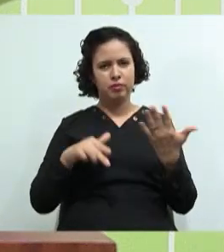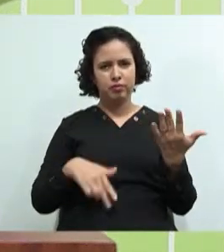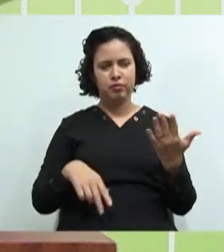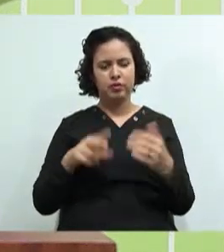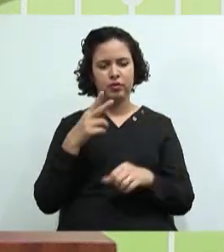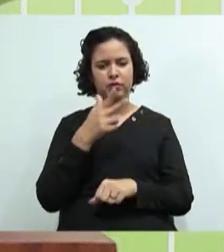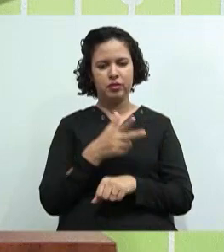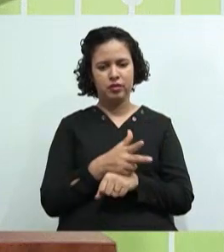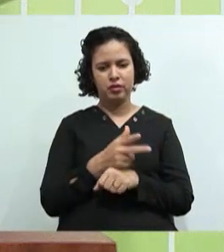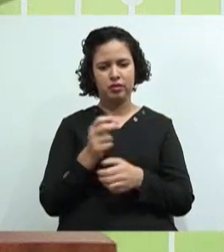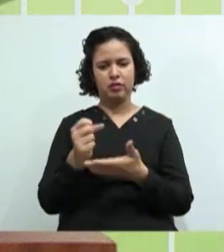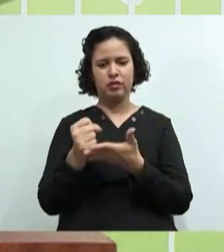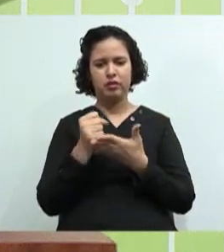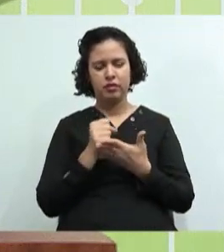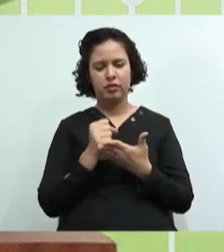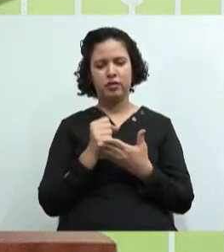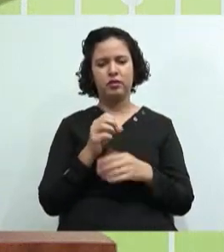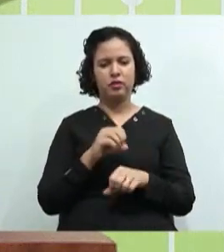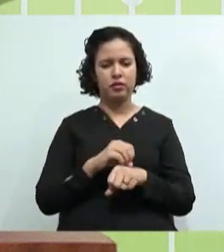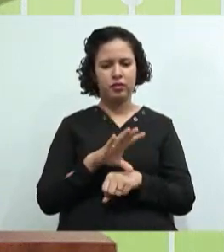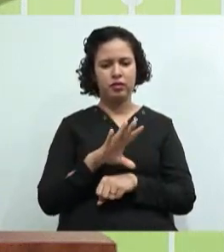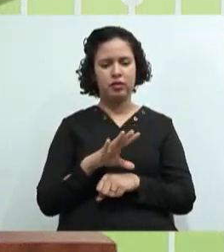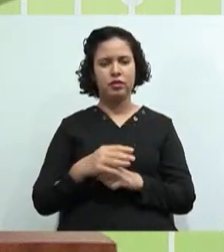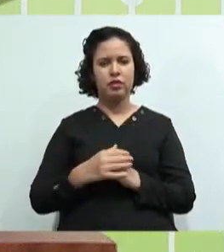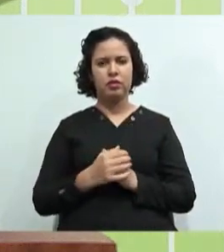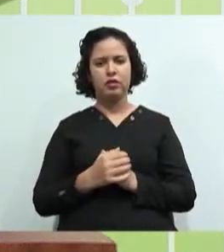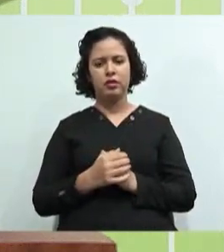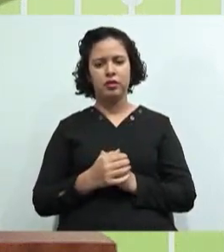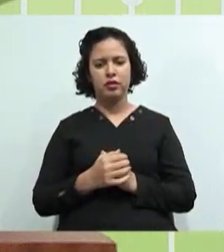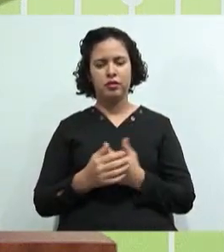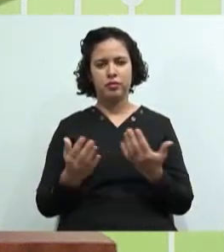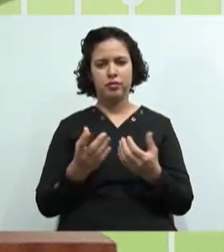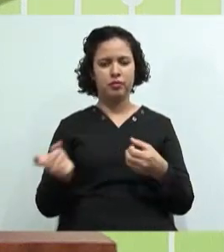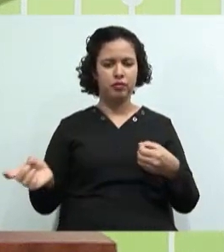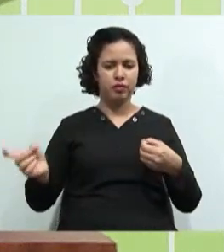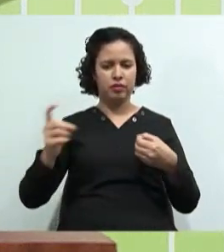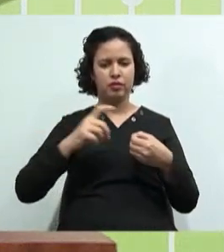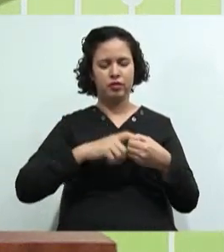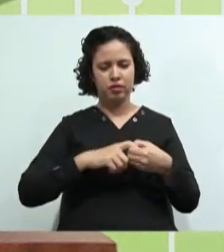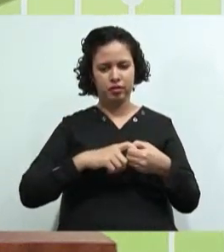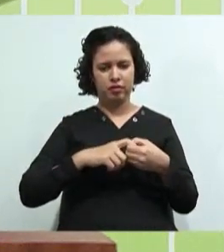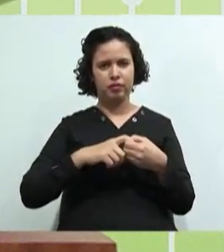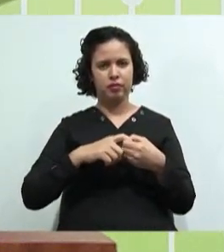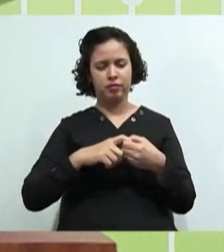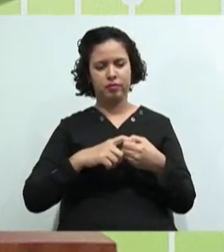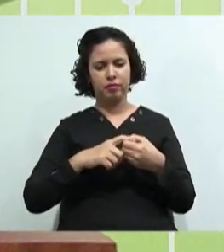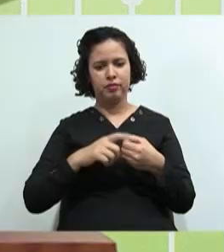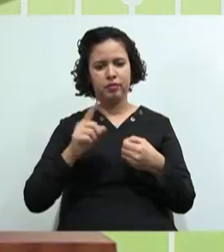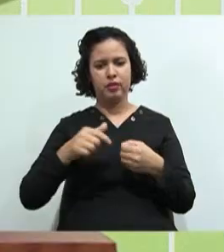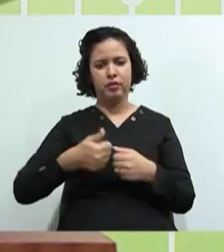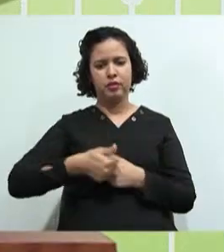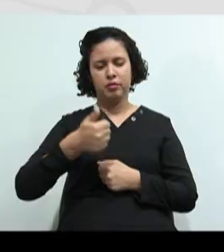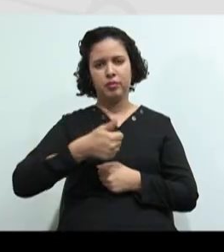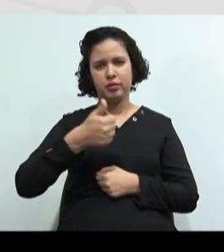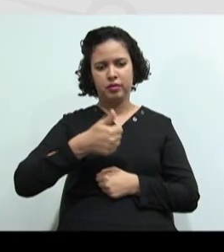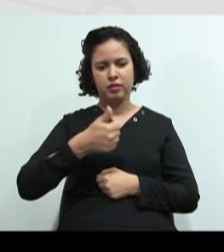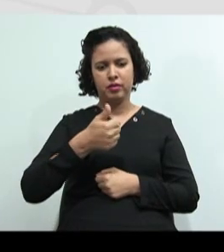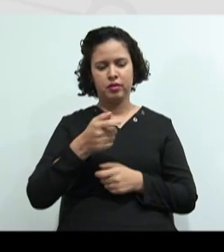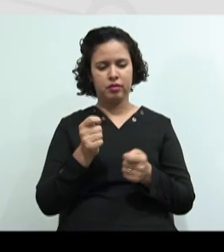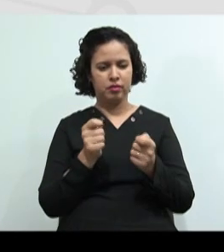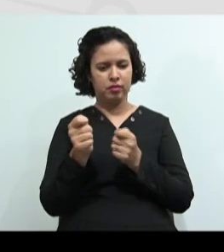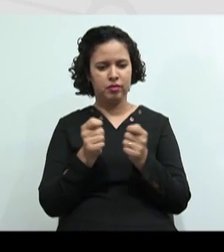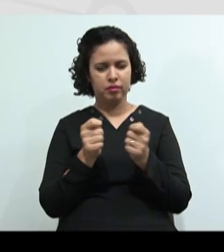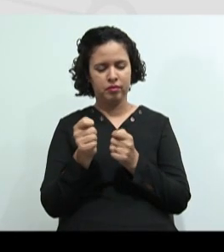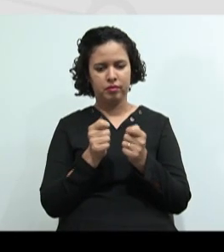aí e que vão nos dando dicas aí de forma gratuita, tá bom? Vamos voltar aqui então para o nosso conteúdo, que eu quero te falar então do primeiro lá, ó, do controle e